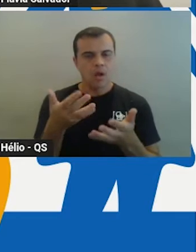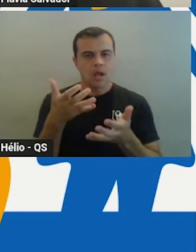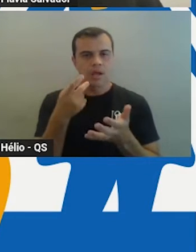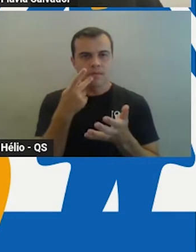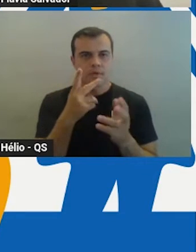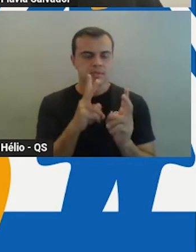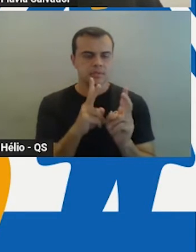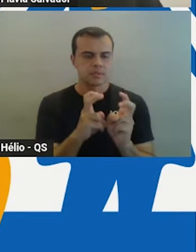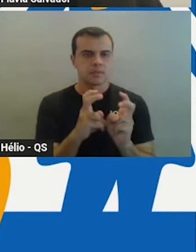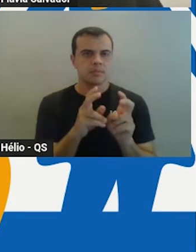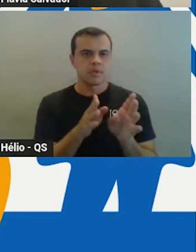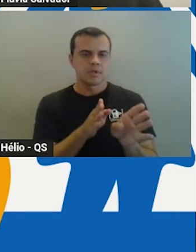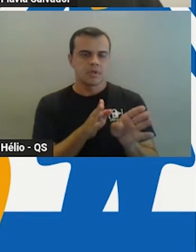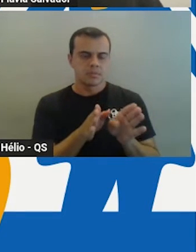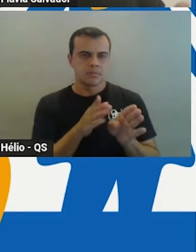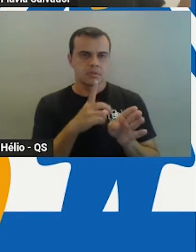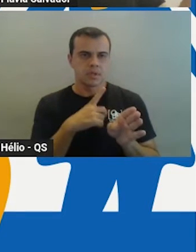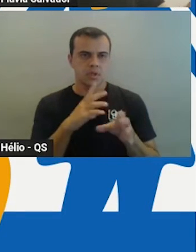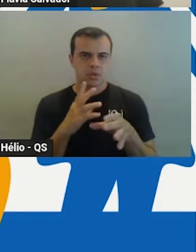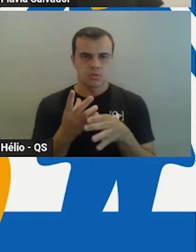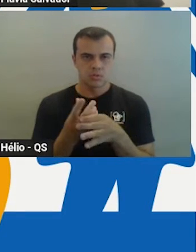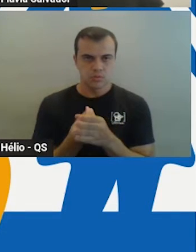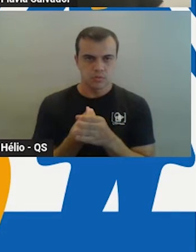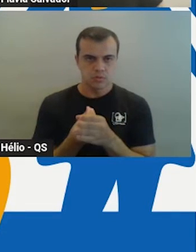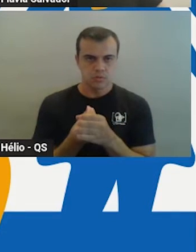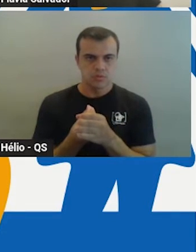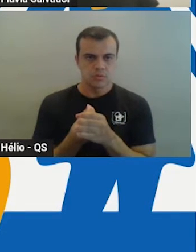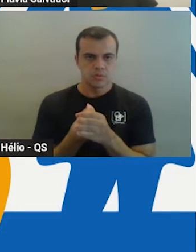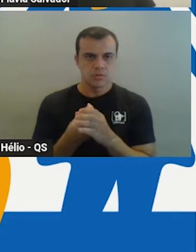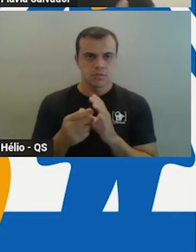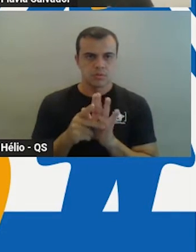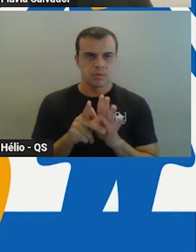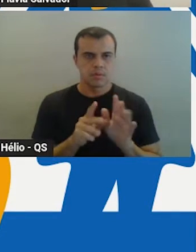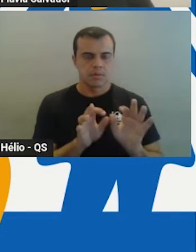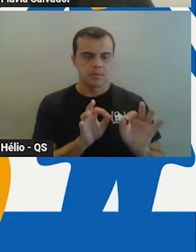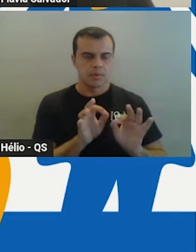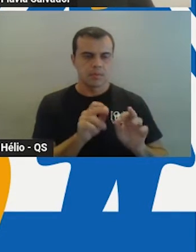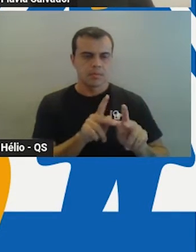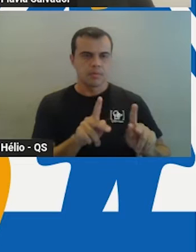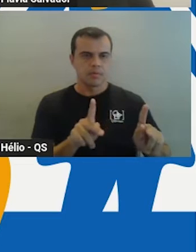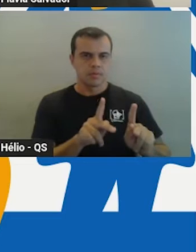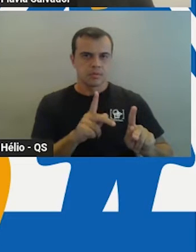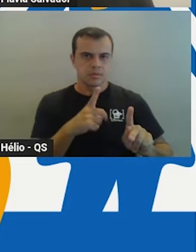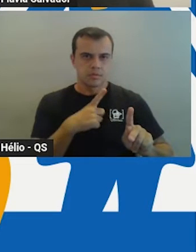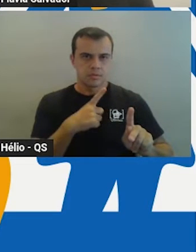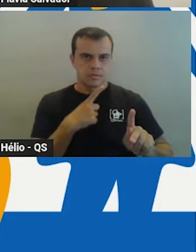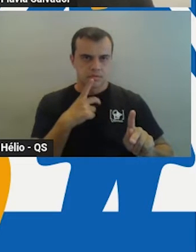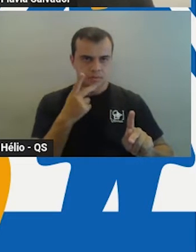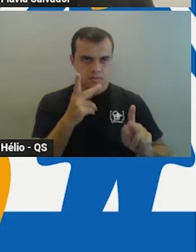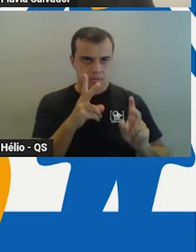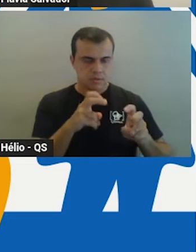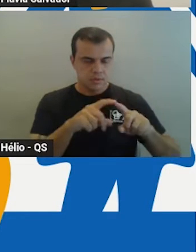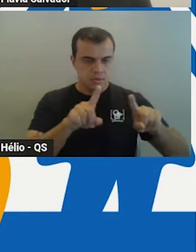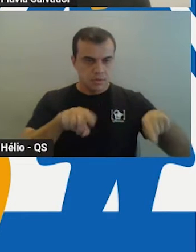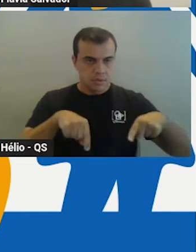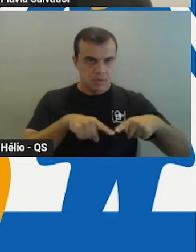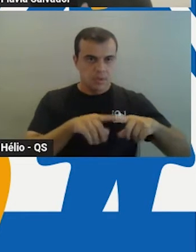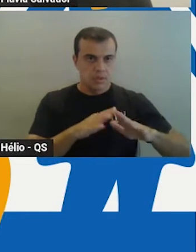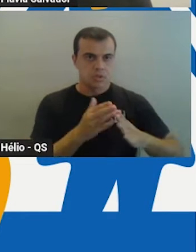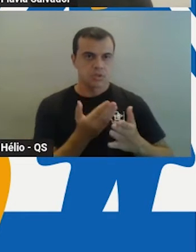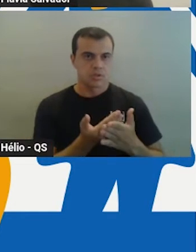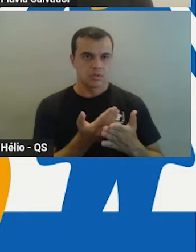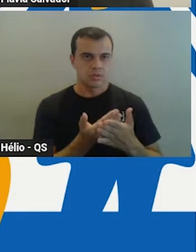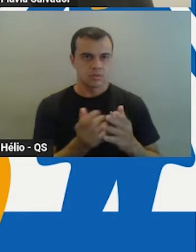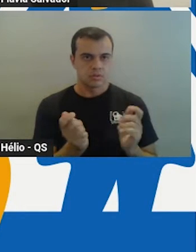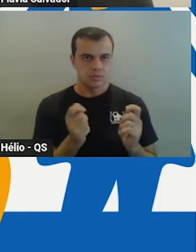abordar acessibilidade e inclusão, e você primeiro prepara o professor para que ele consiga abordar dentro de sala de aula, mas quando ele vai